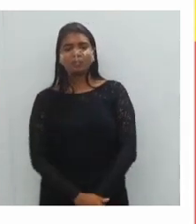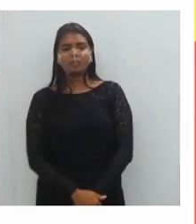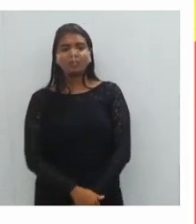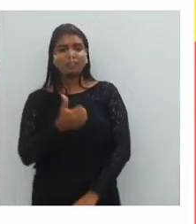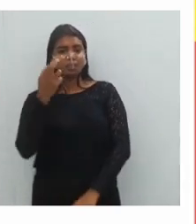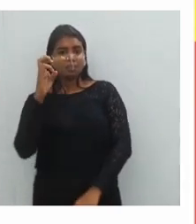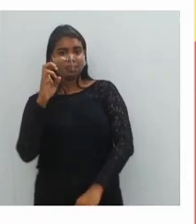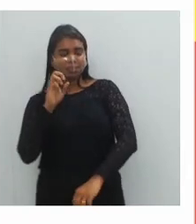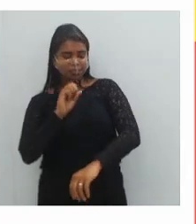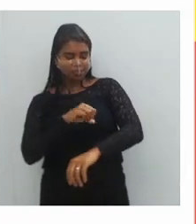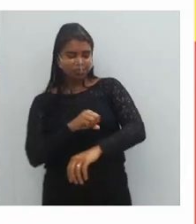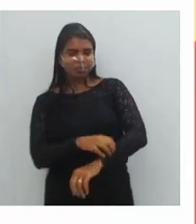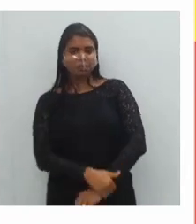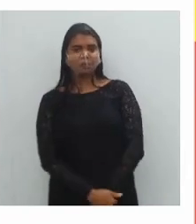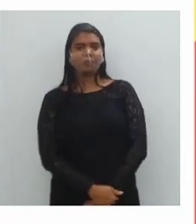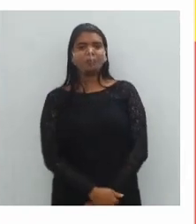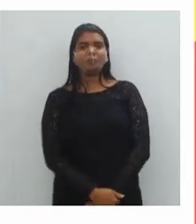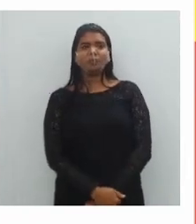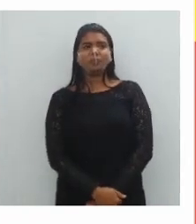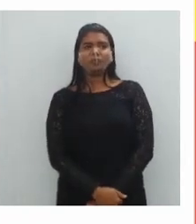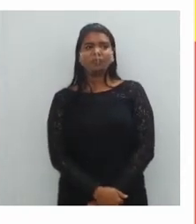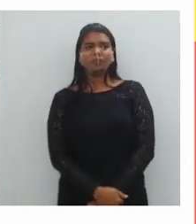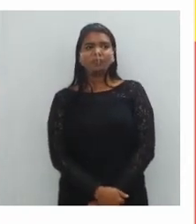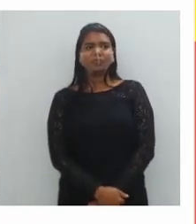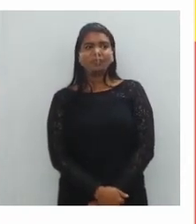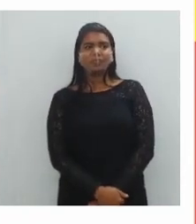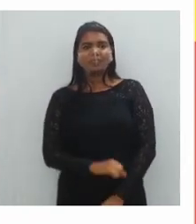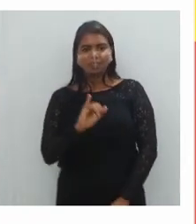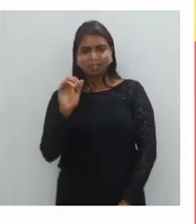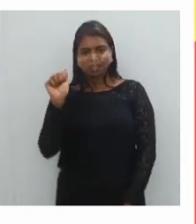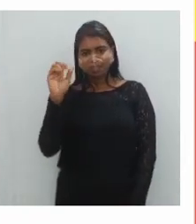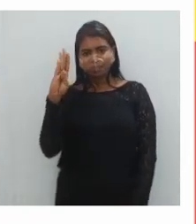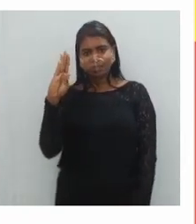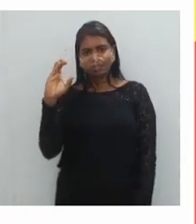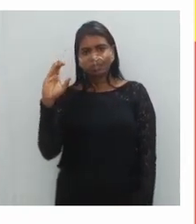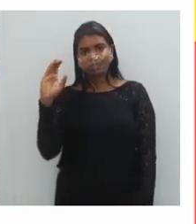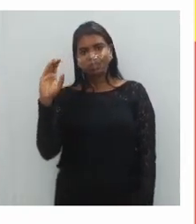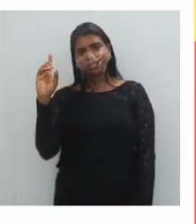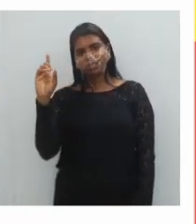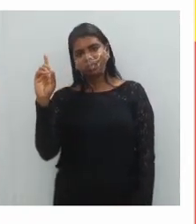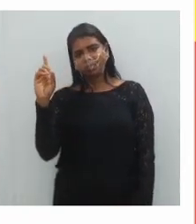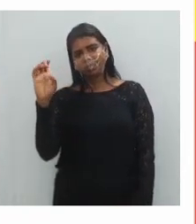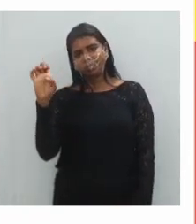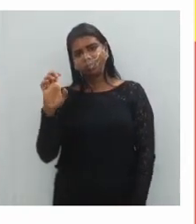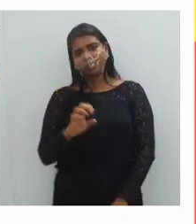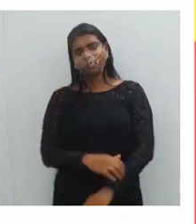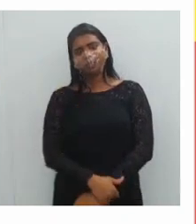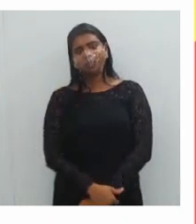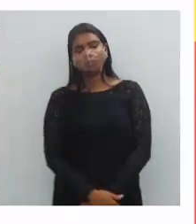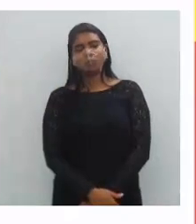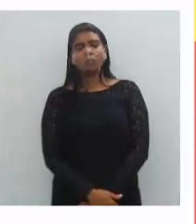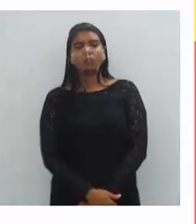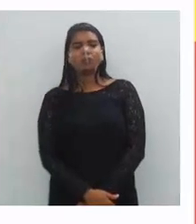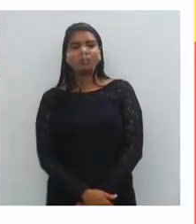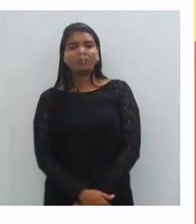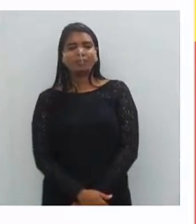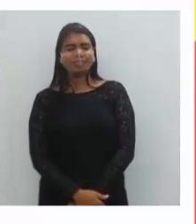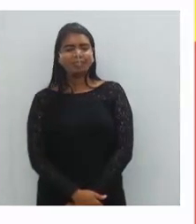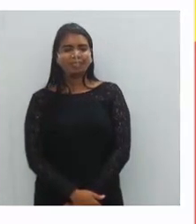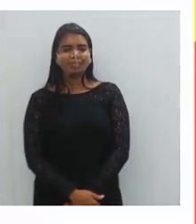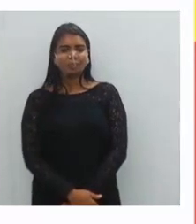15 segundinhos. E aí? A, B, C, D ou E?